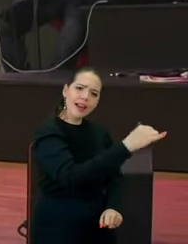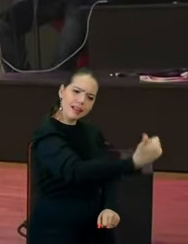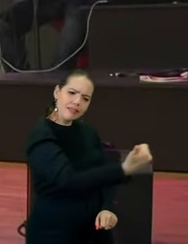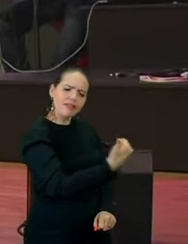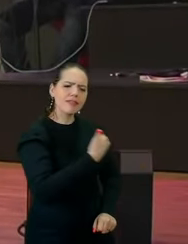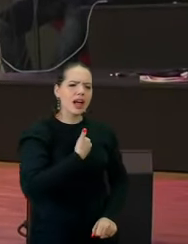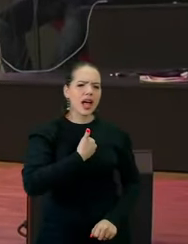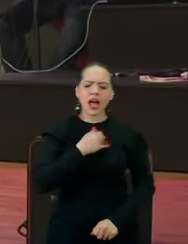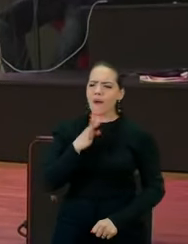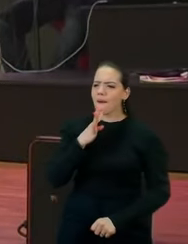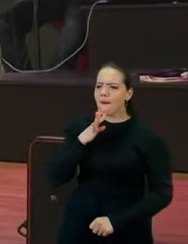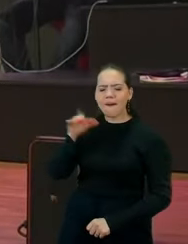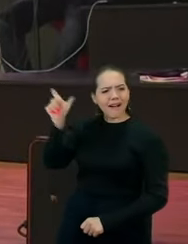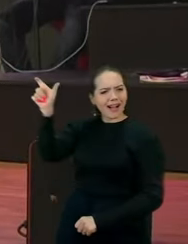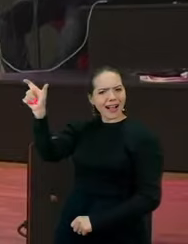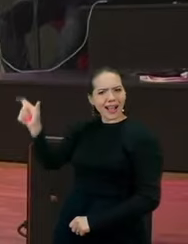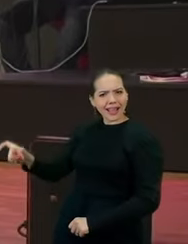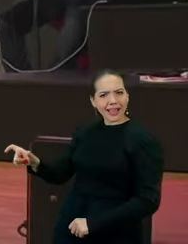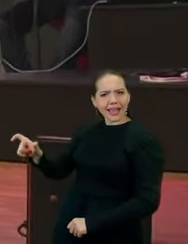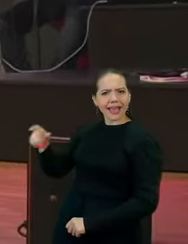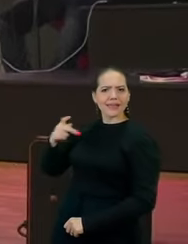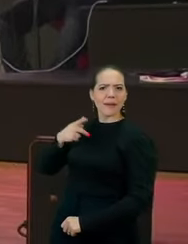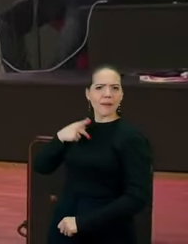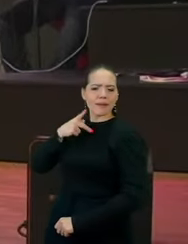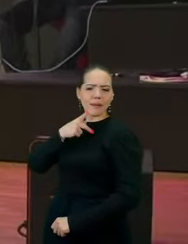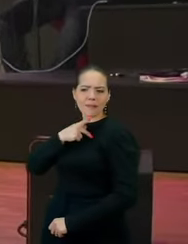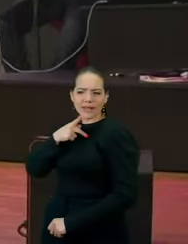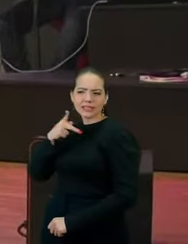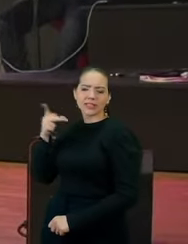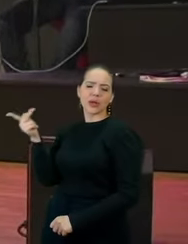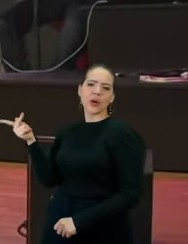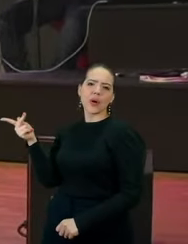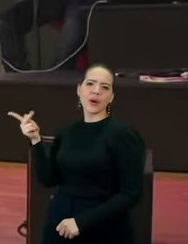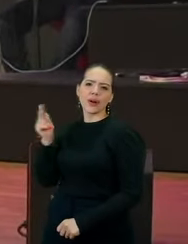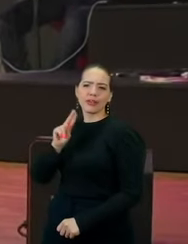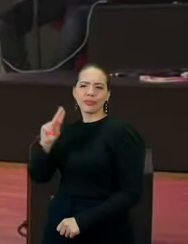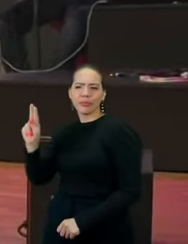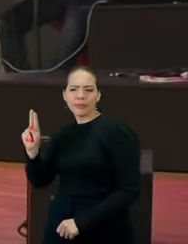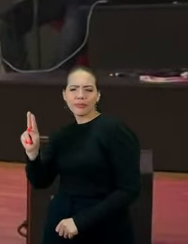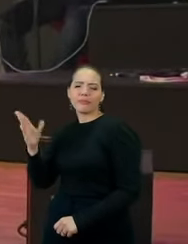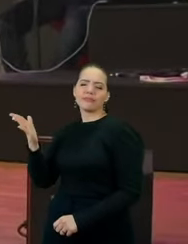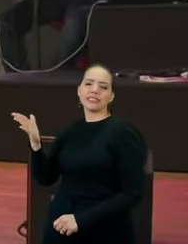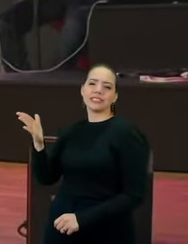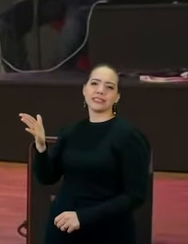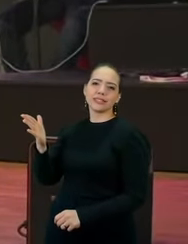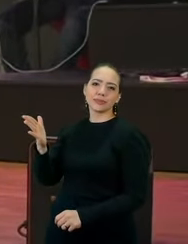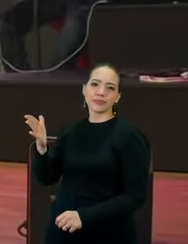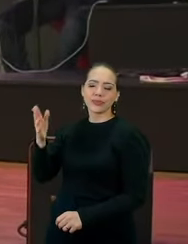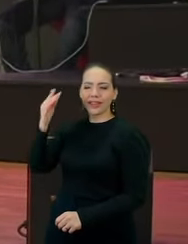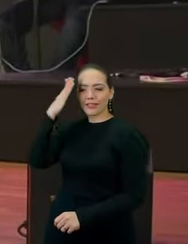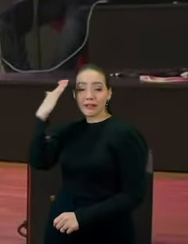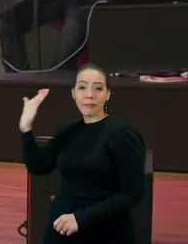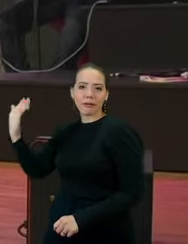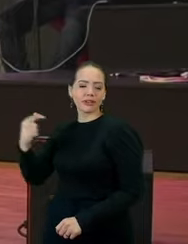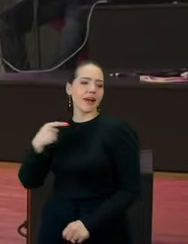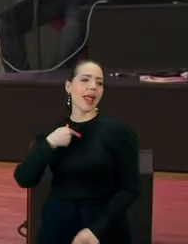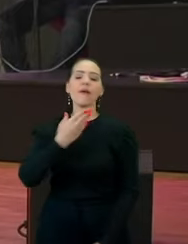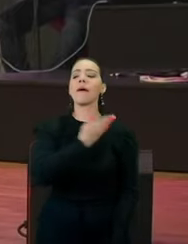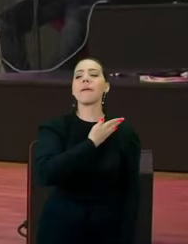Não, sou amigo dele. Falei, ah, legal. Conhece o tal, aquele que fez aquele negócio lá? Esse eu conheço, então, sou amigo